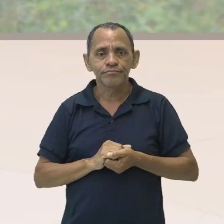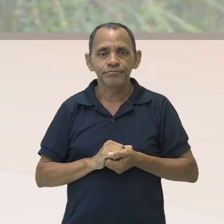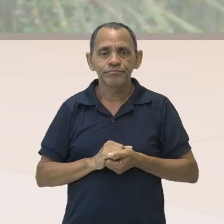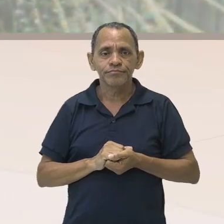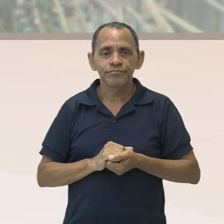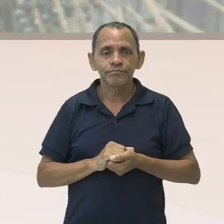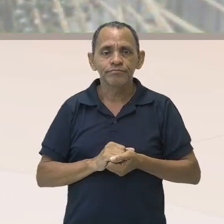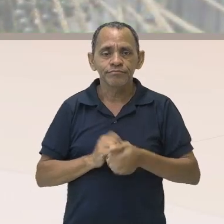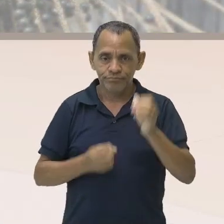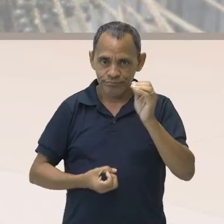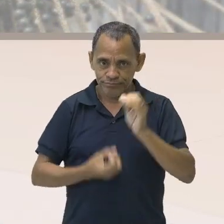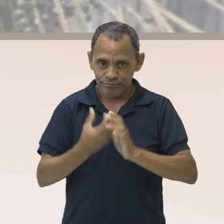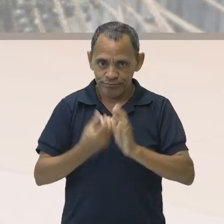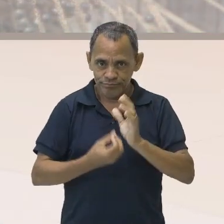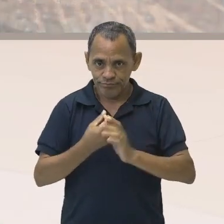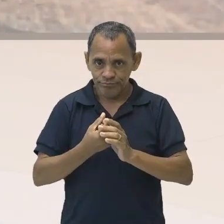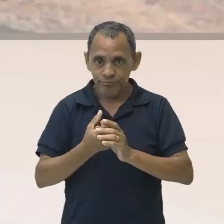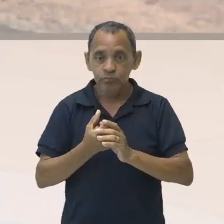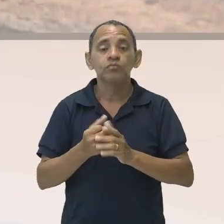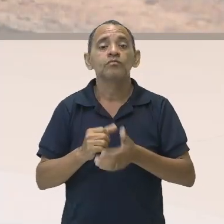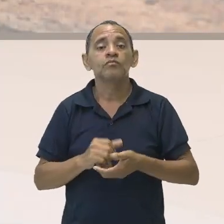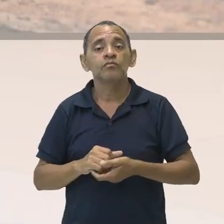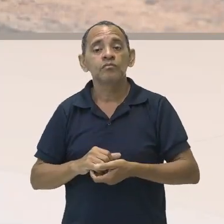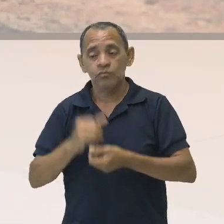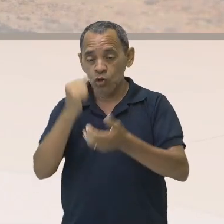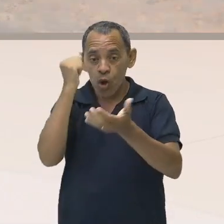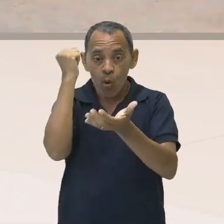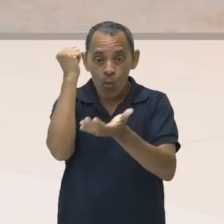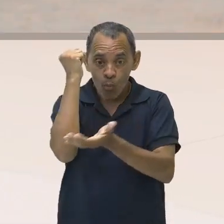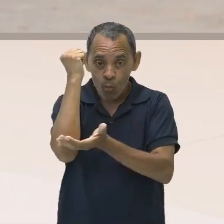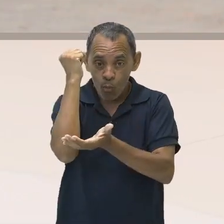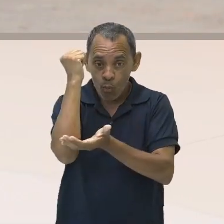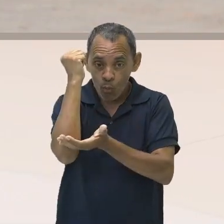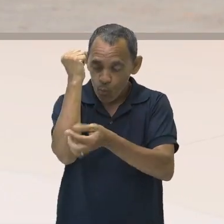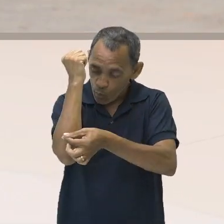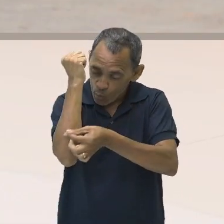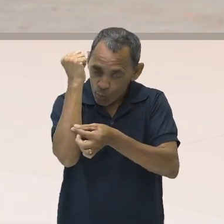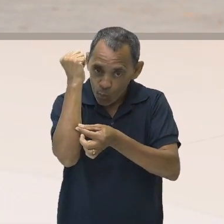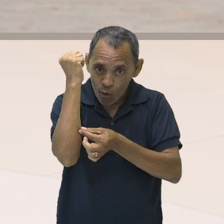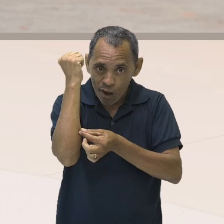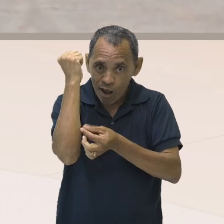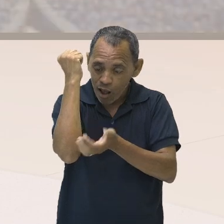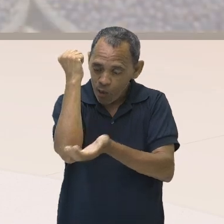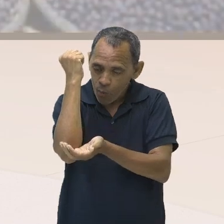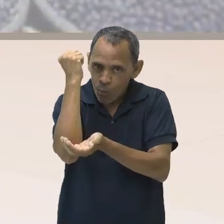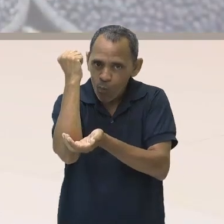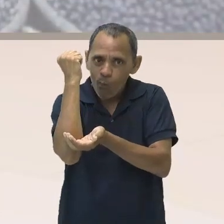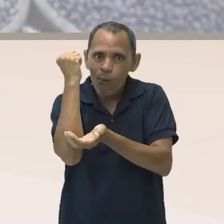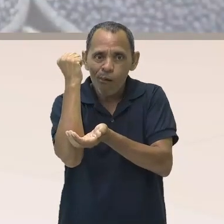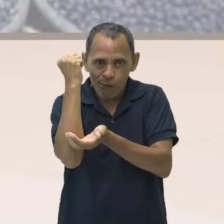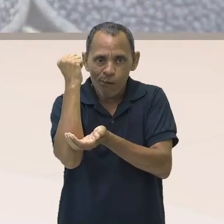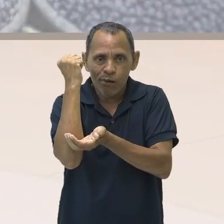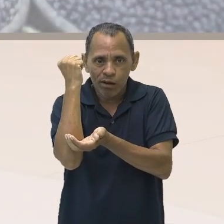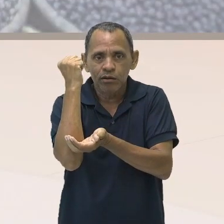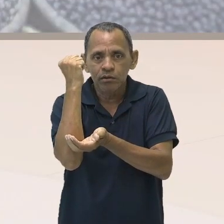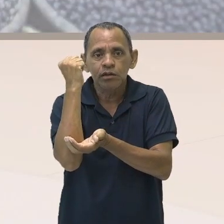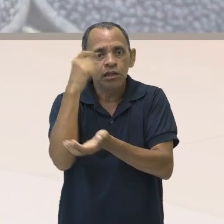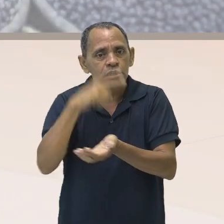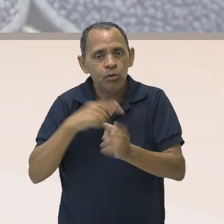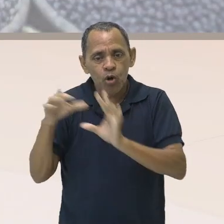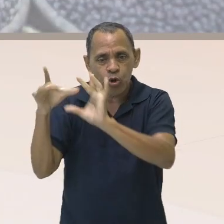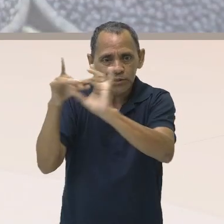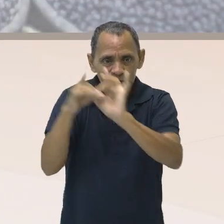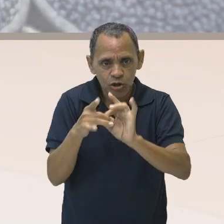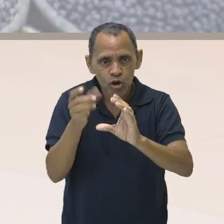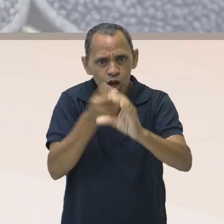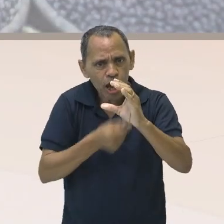né, da produção de borracha ao longo da história, e isso acabou gerando uma conexão muito grande da Amazônia com o capital global,